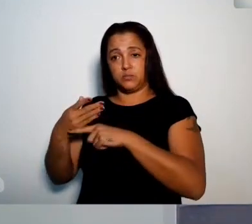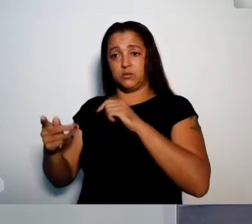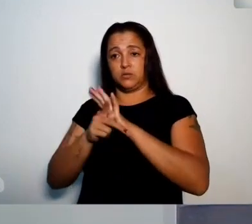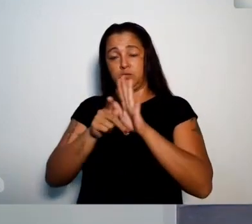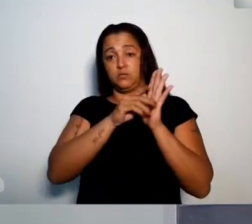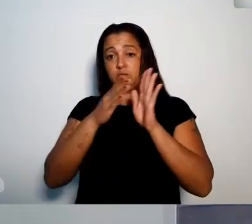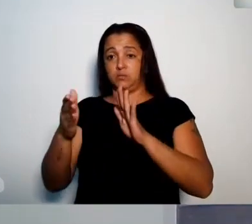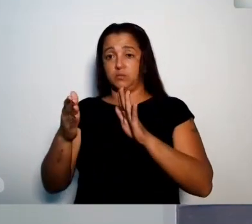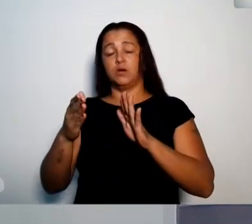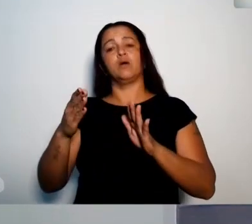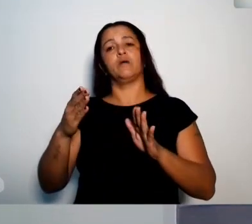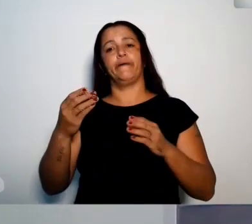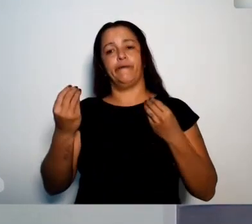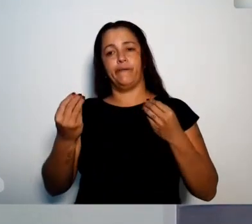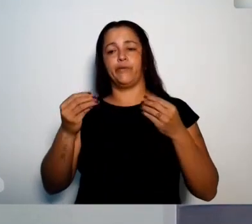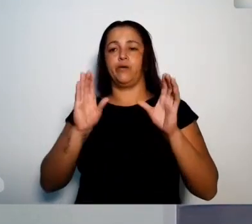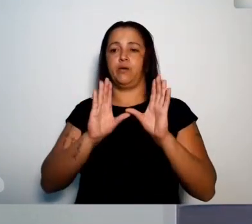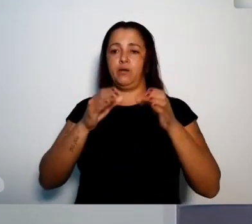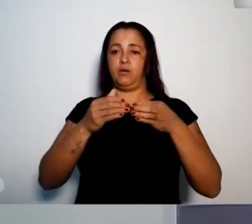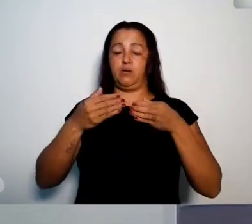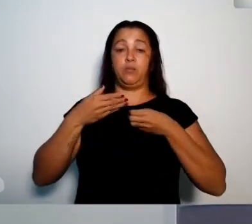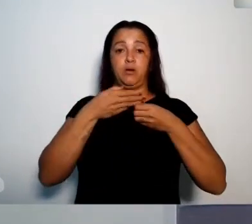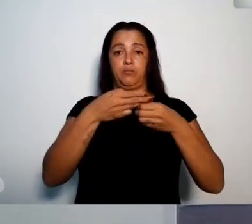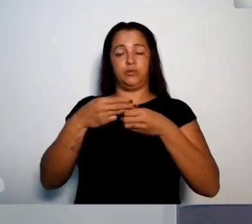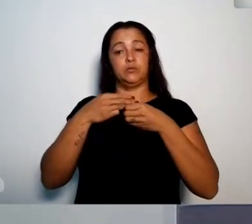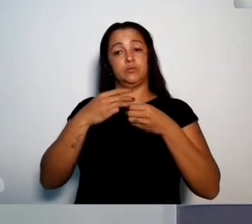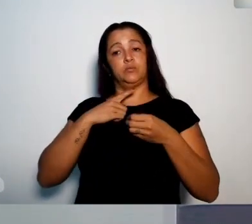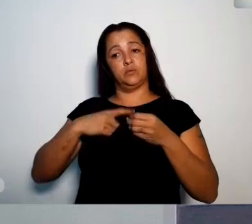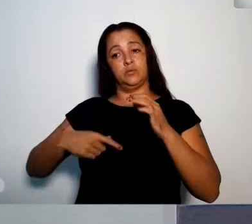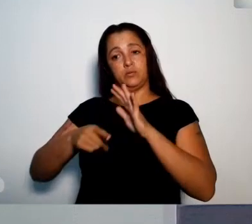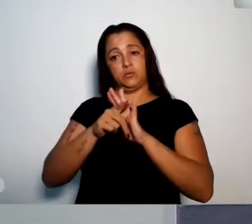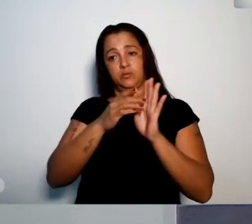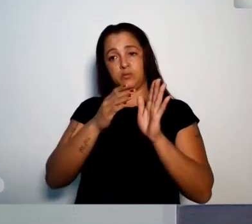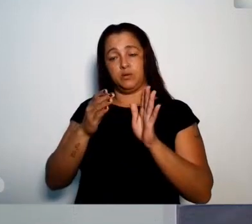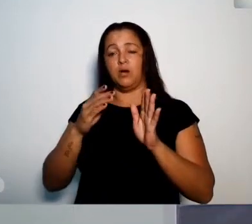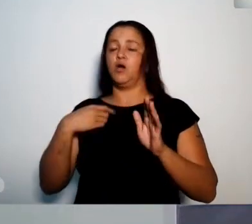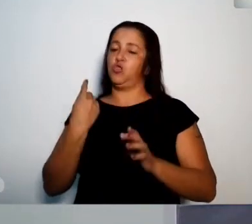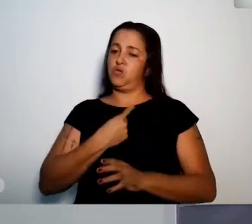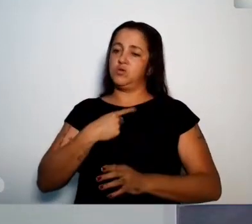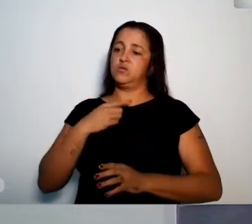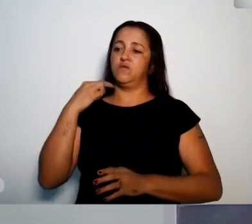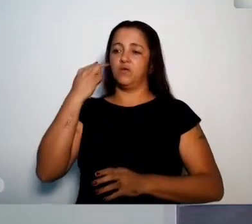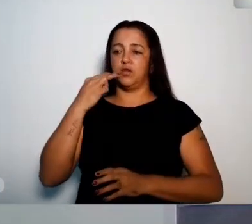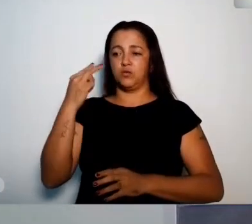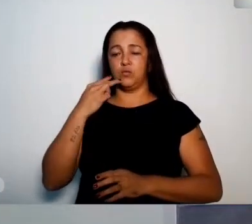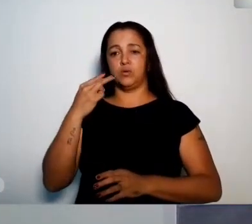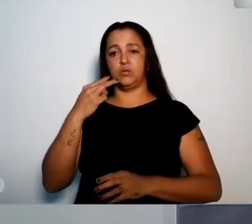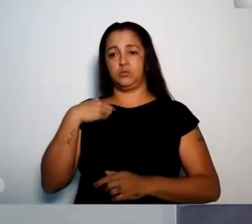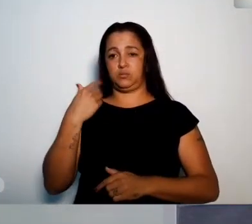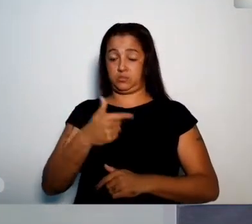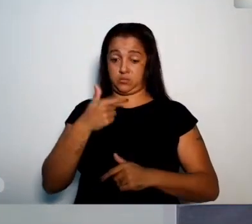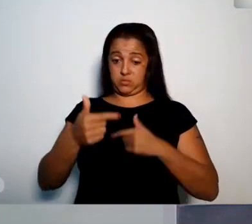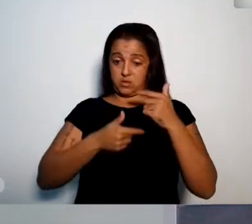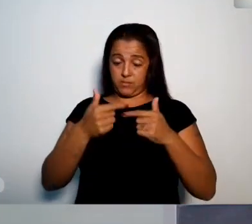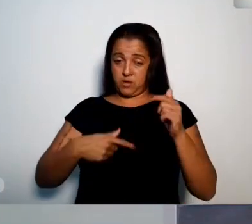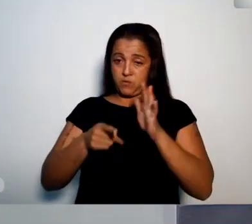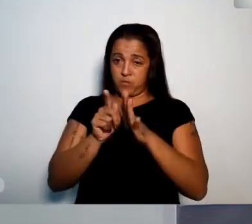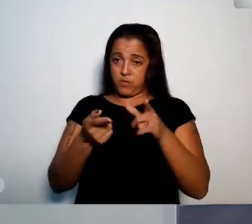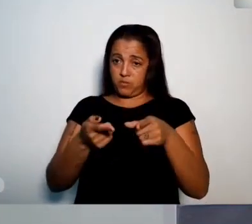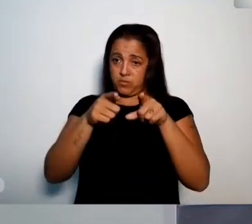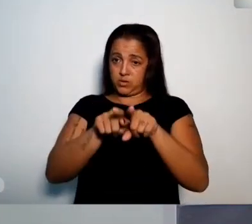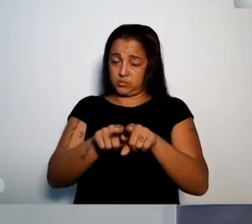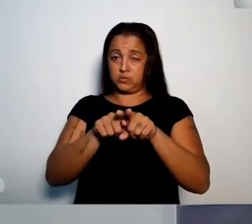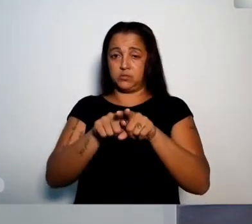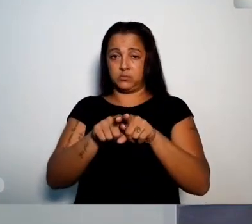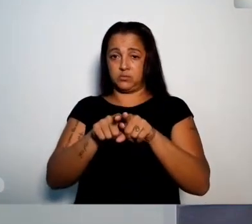E com orgulho eu digo que nós, vereadores, trabalhamos em parceria para o bem